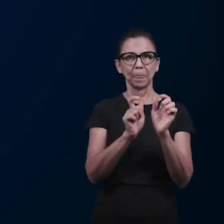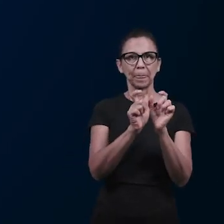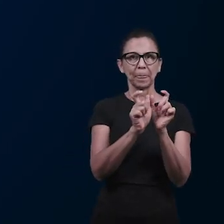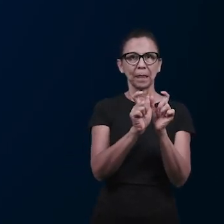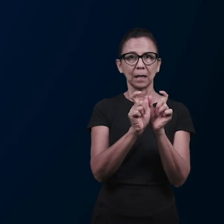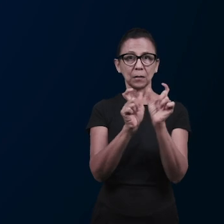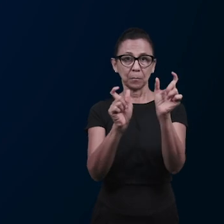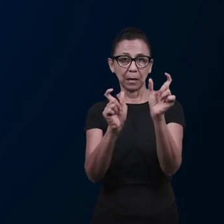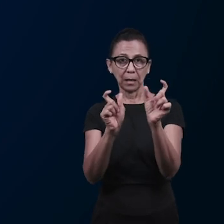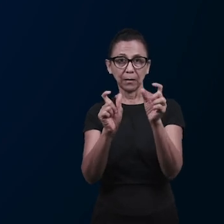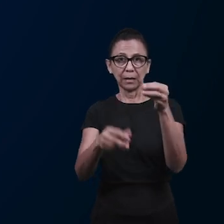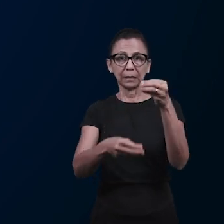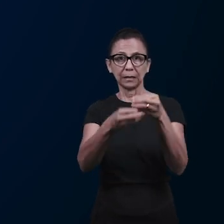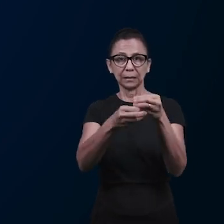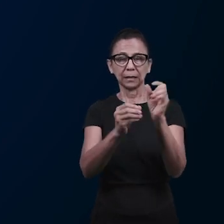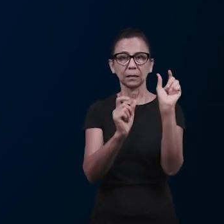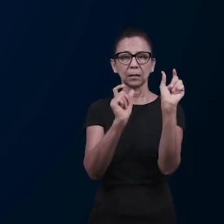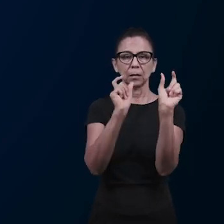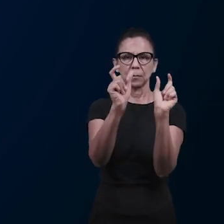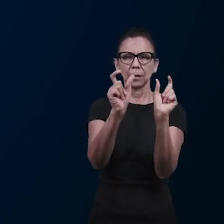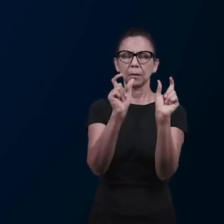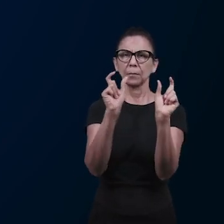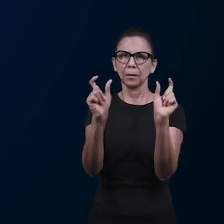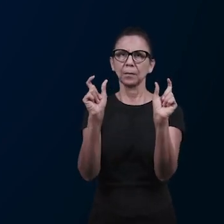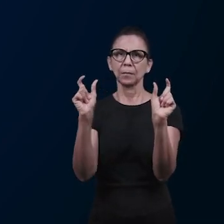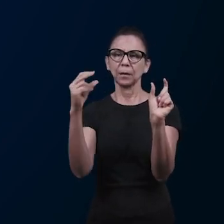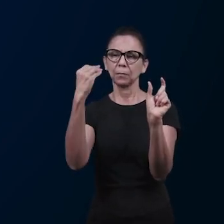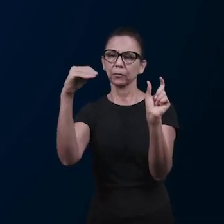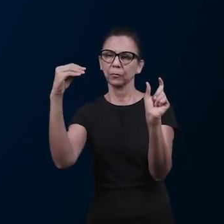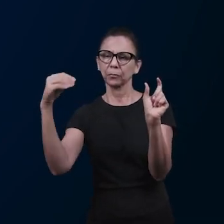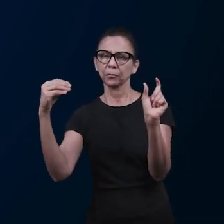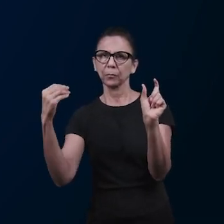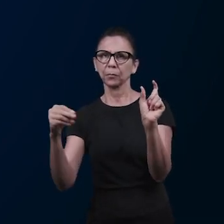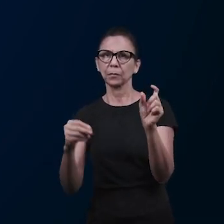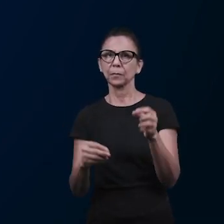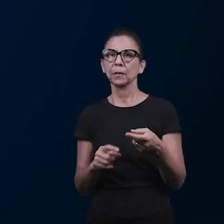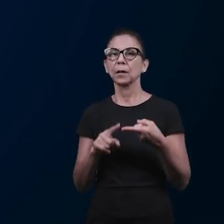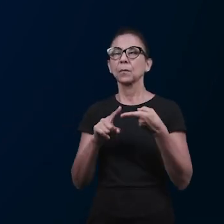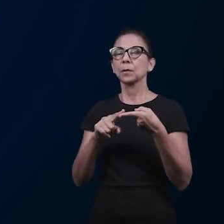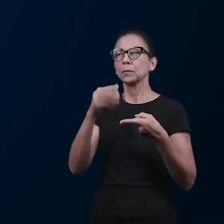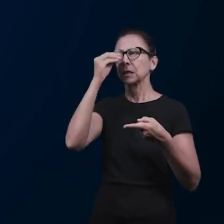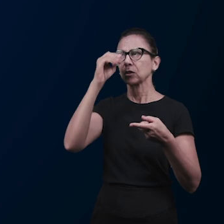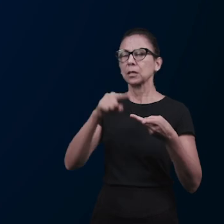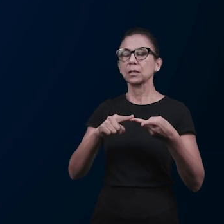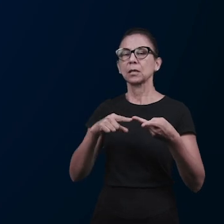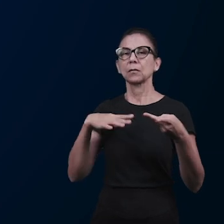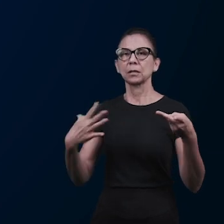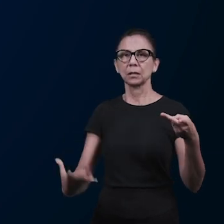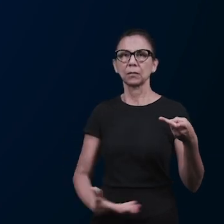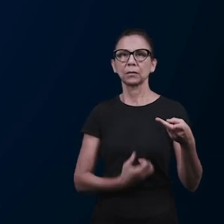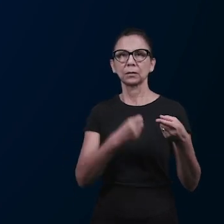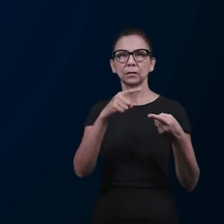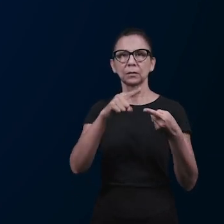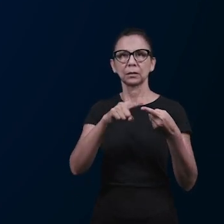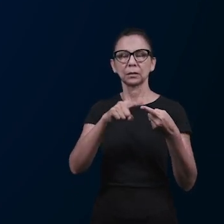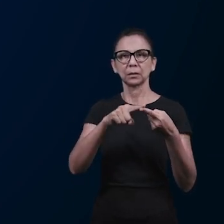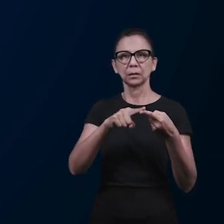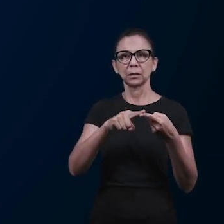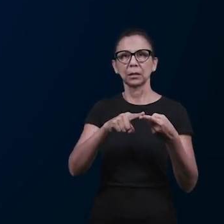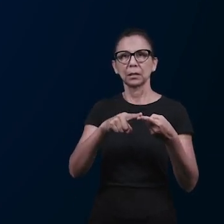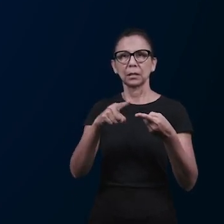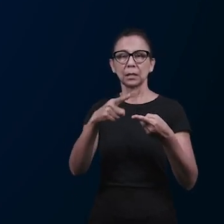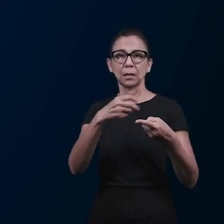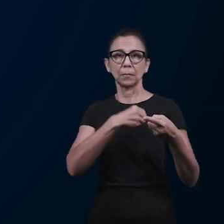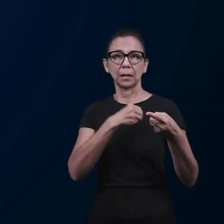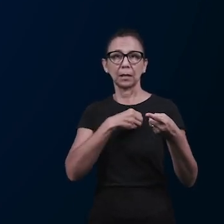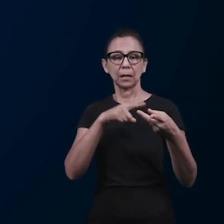as palavras abaixo para fazer uma diferença entre rejeição e salvação. Religião, trevas. Revelação,